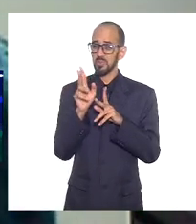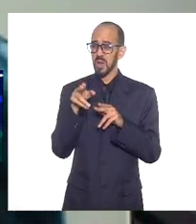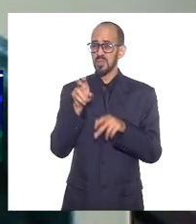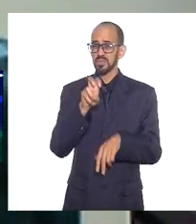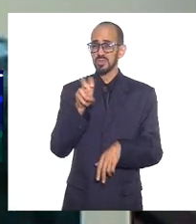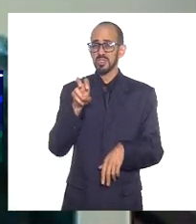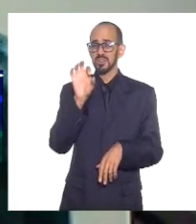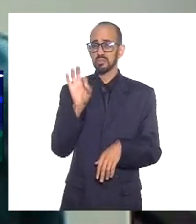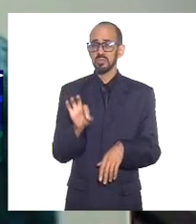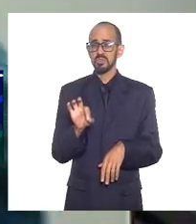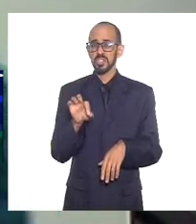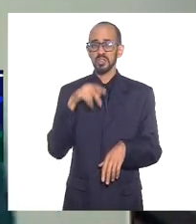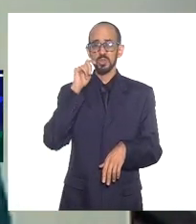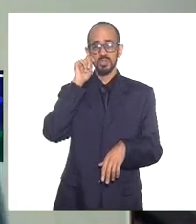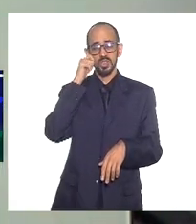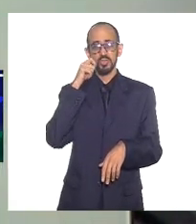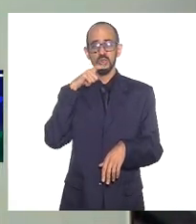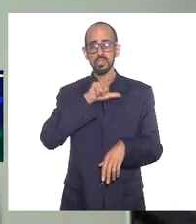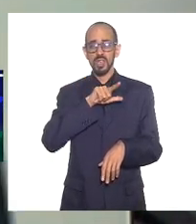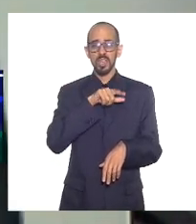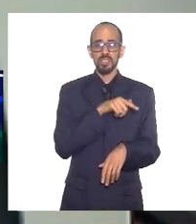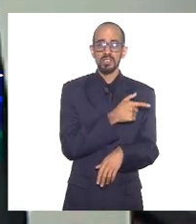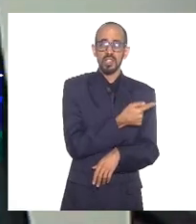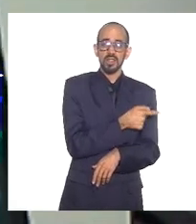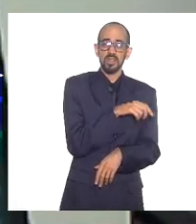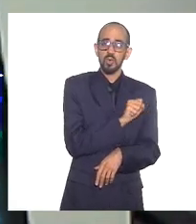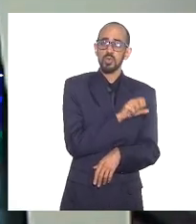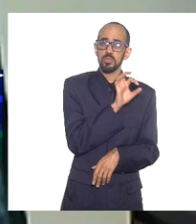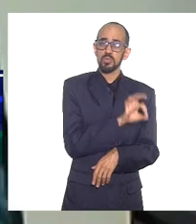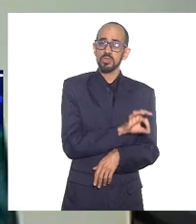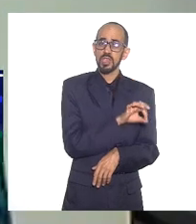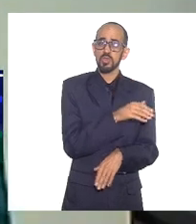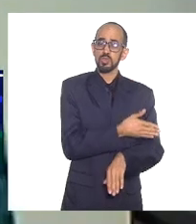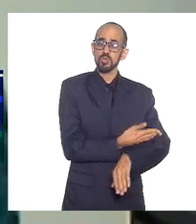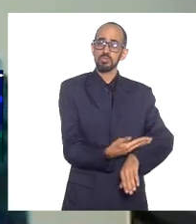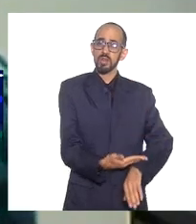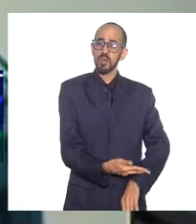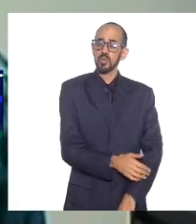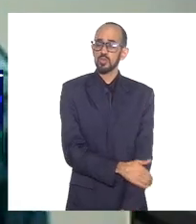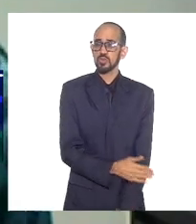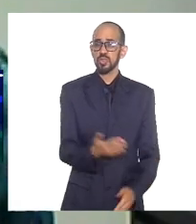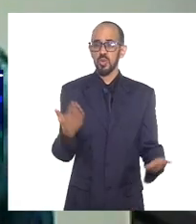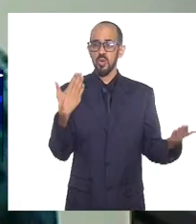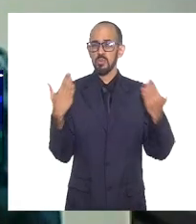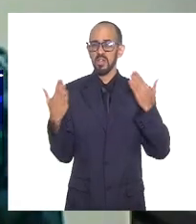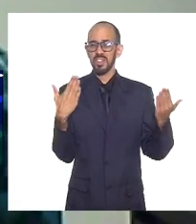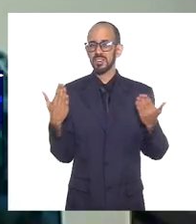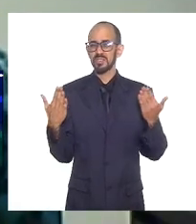55% dos negros conseguem e 78% dos brancos, né?